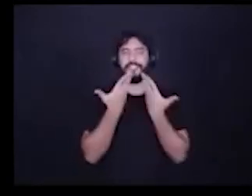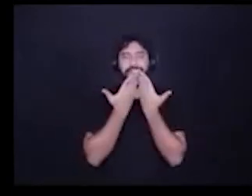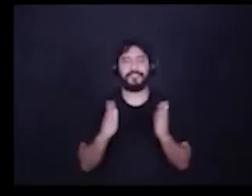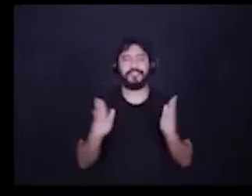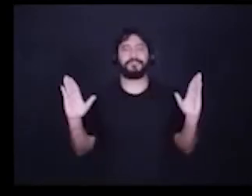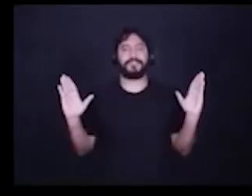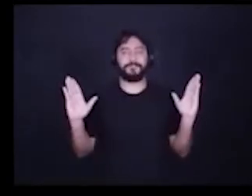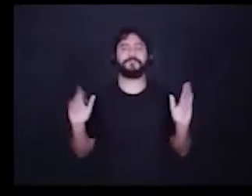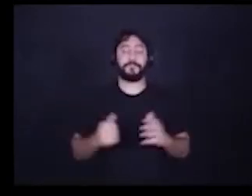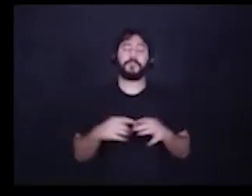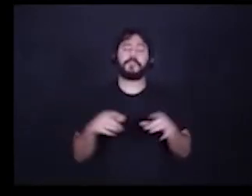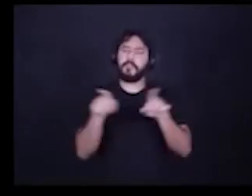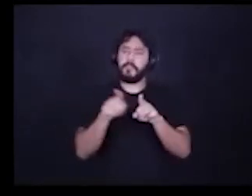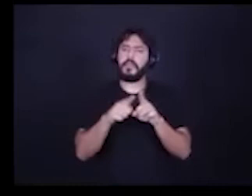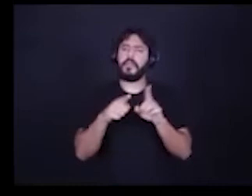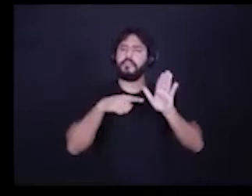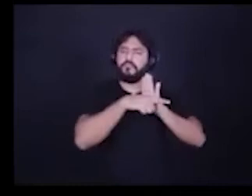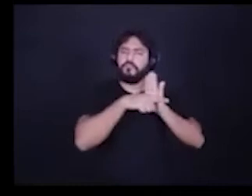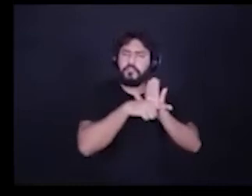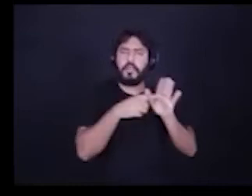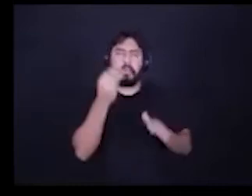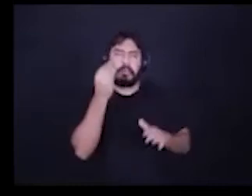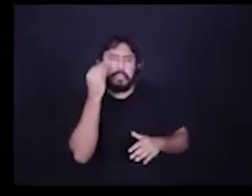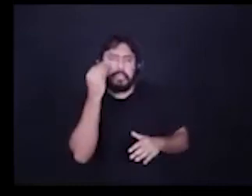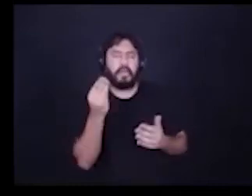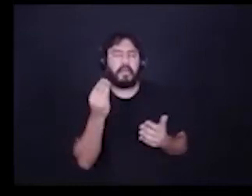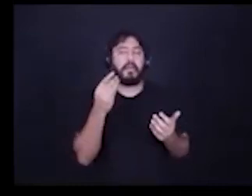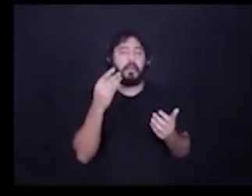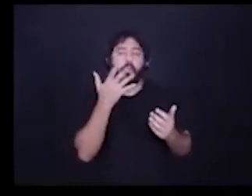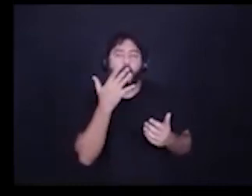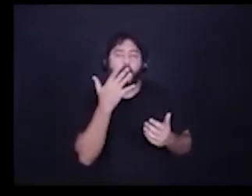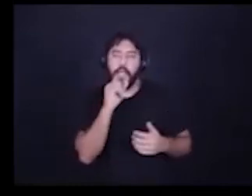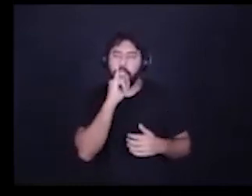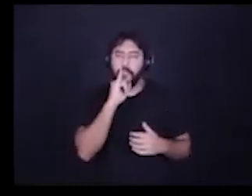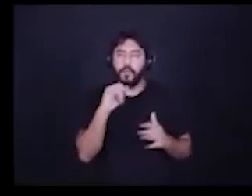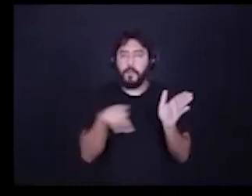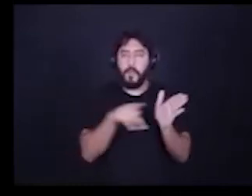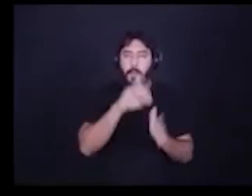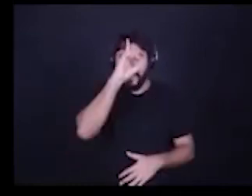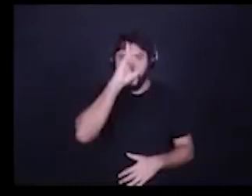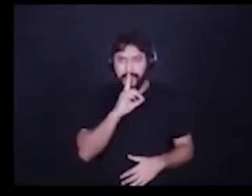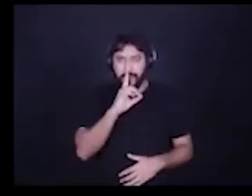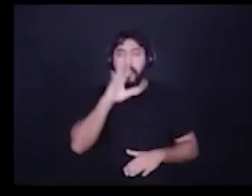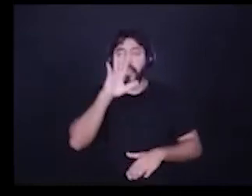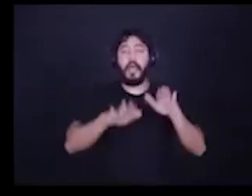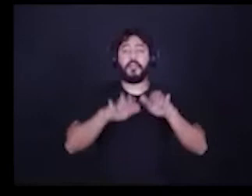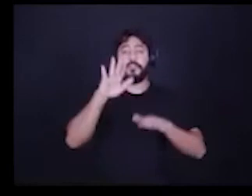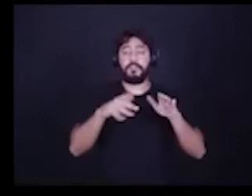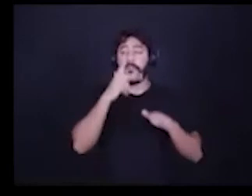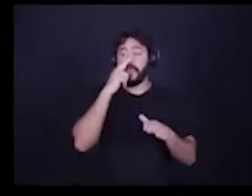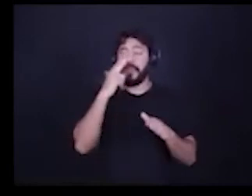uma investigação aí de cores, né? Então, o próprio amarelo, que muitas vezes é associado politicamente, né,